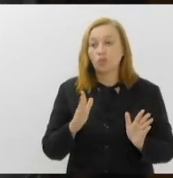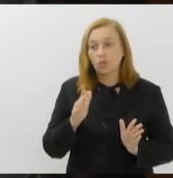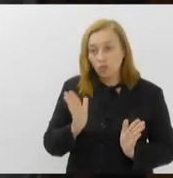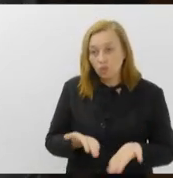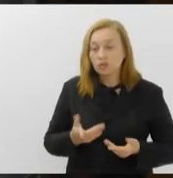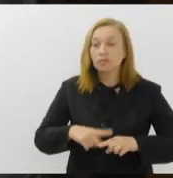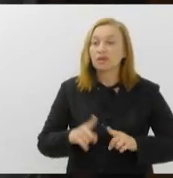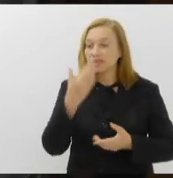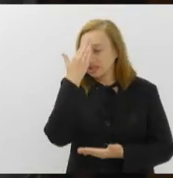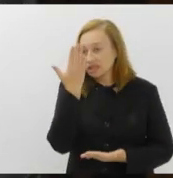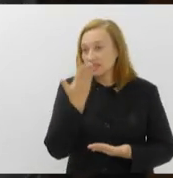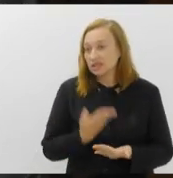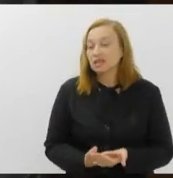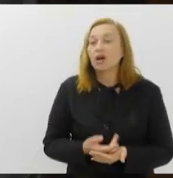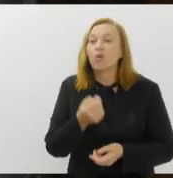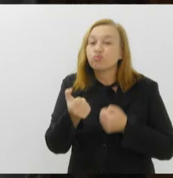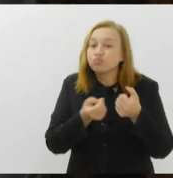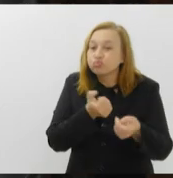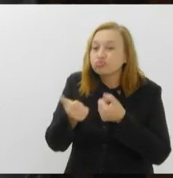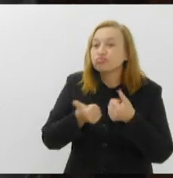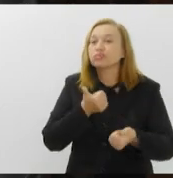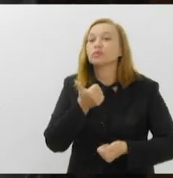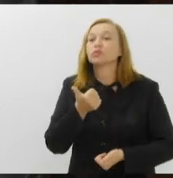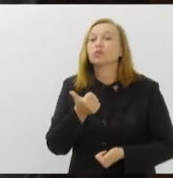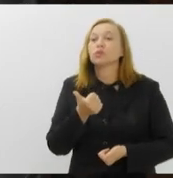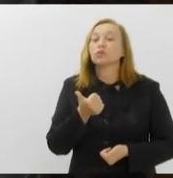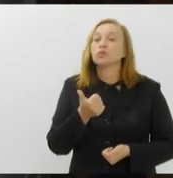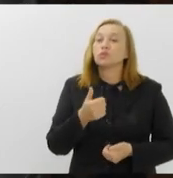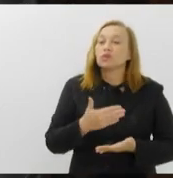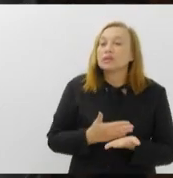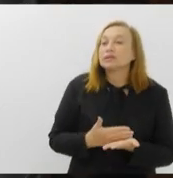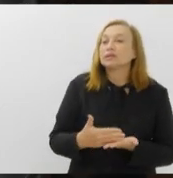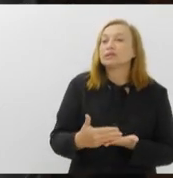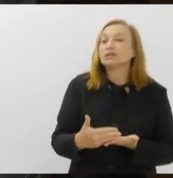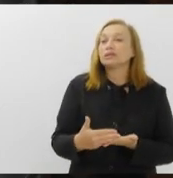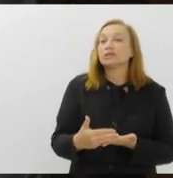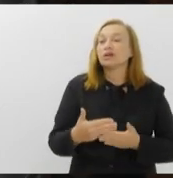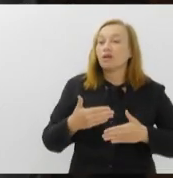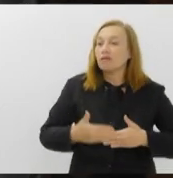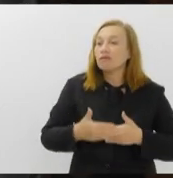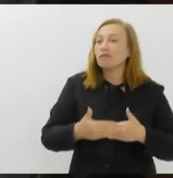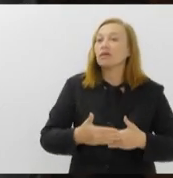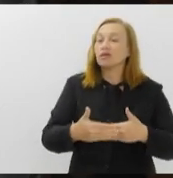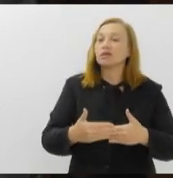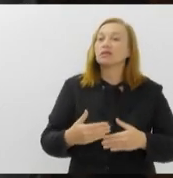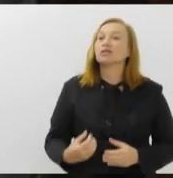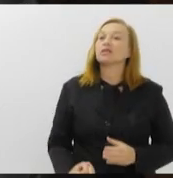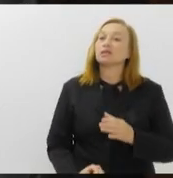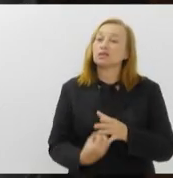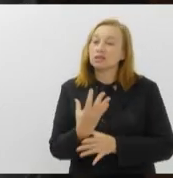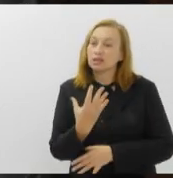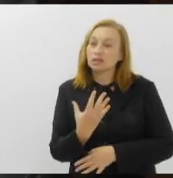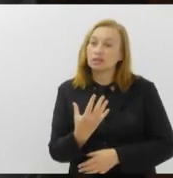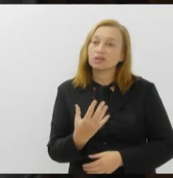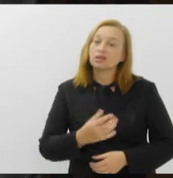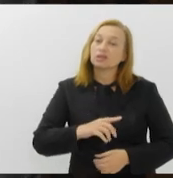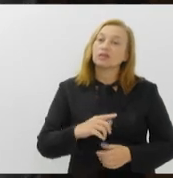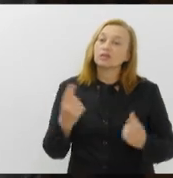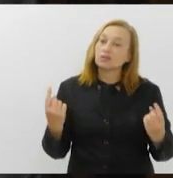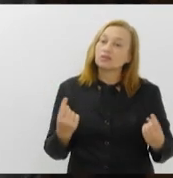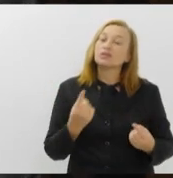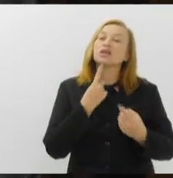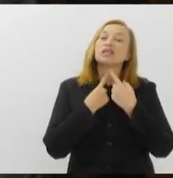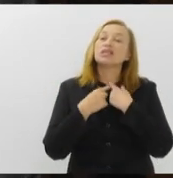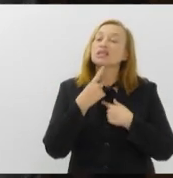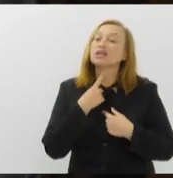mas acreditamos que, aos poucos, a gente está começando a dar passos nessa construção, e o nosso maior desejo